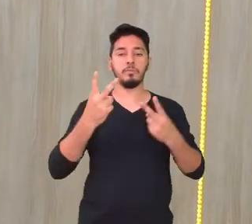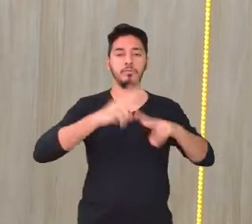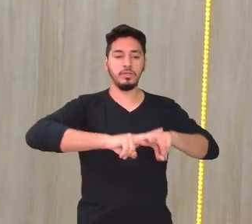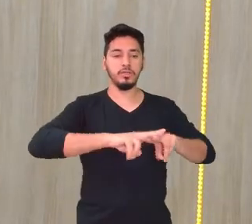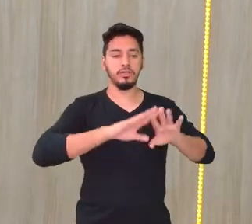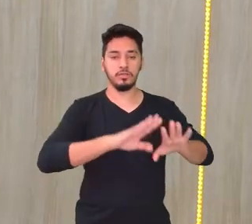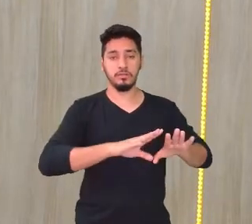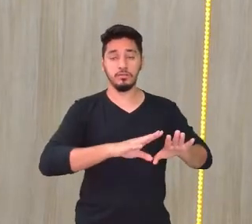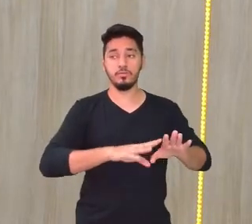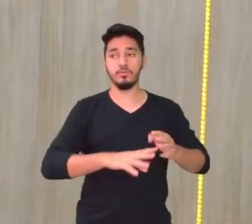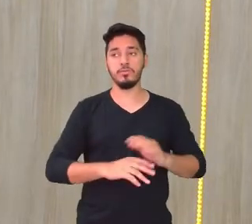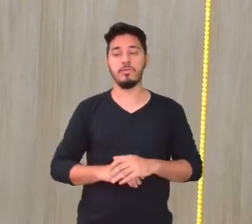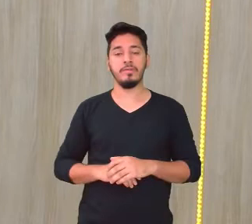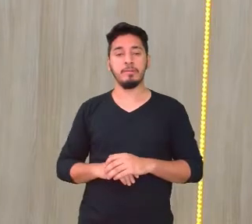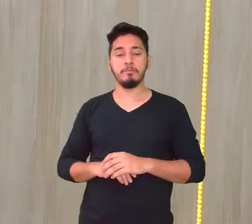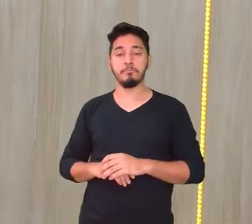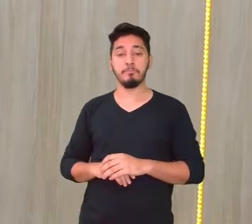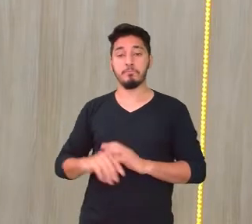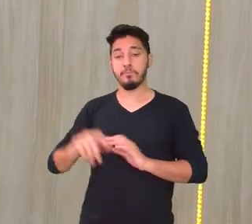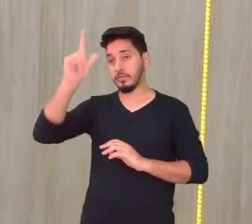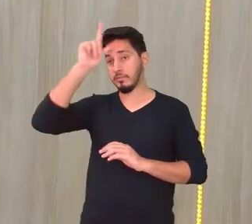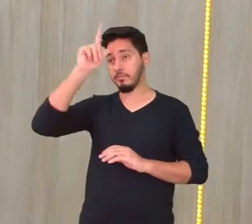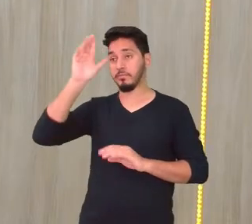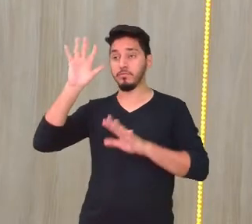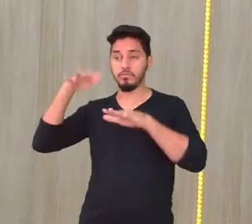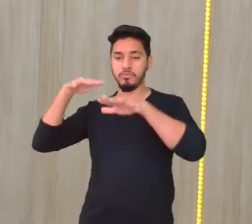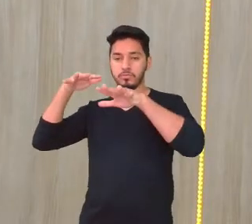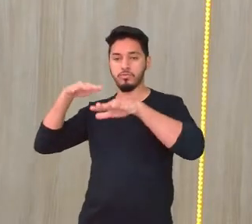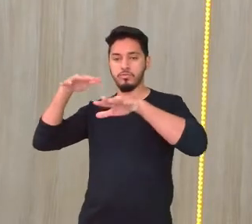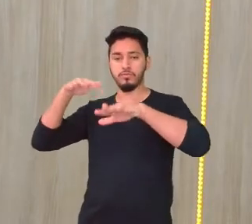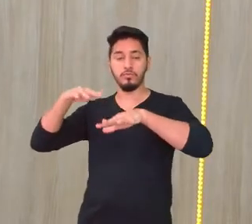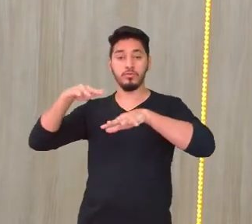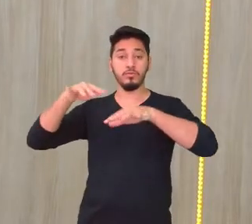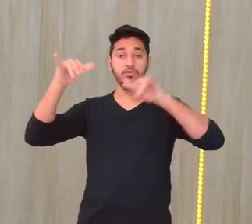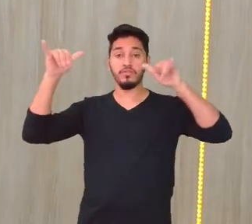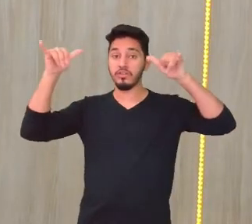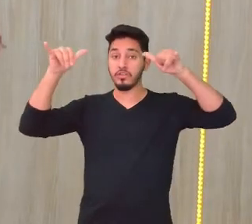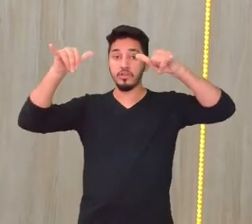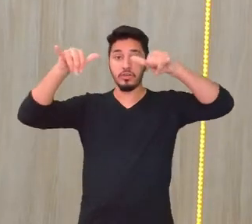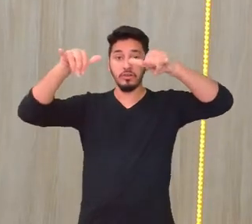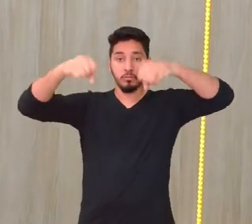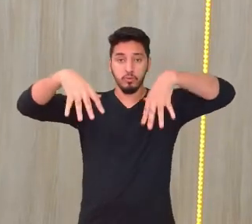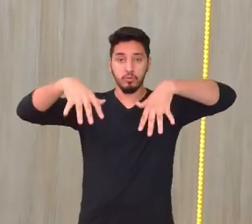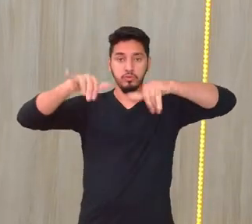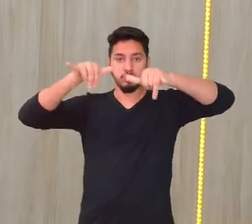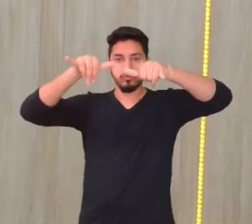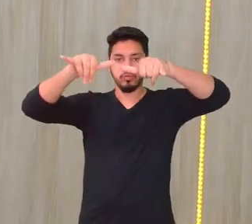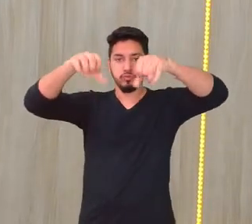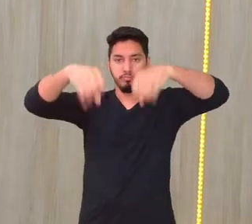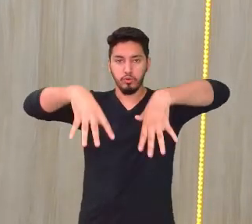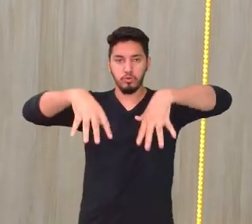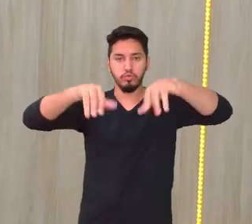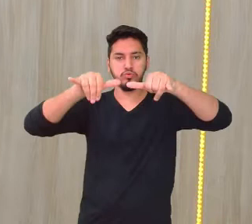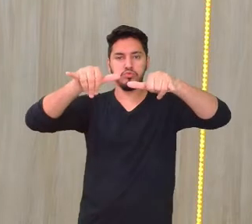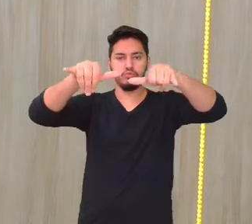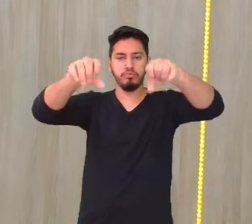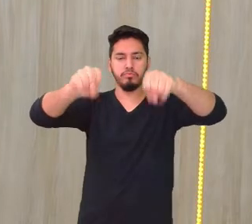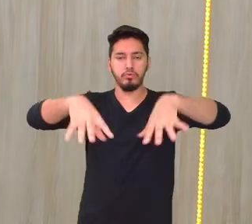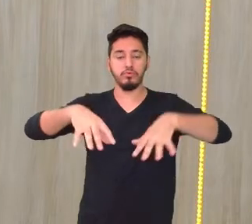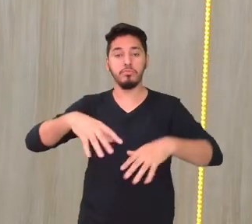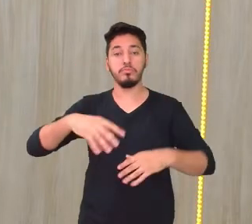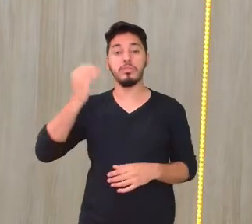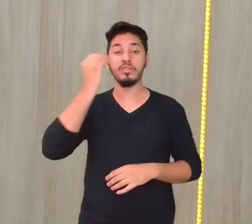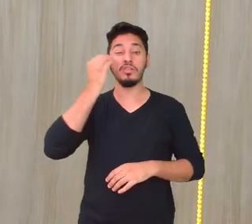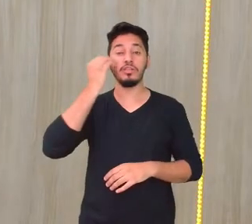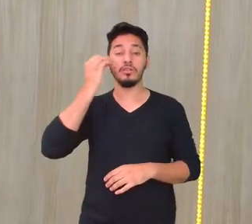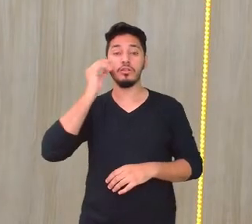ali, as tropas, né, alemãs, elas vinham com os aviões e soltavam várias bombas naquele território para tentar atingir